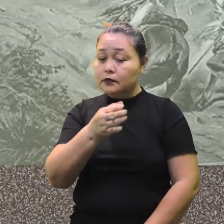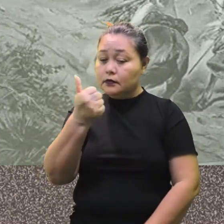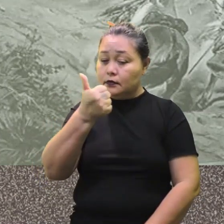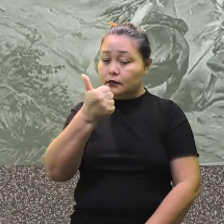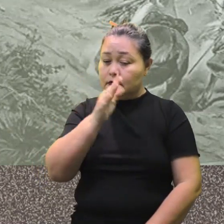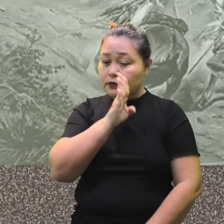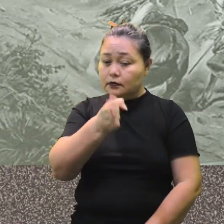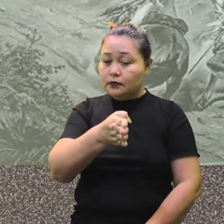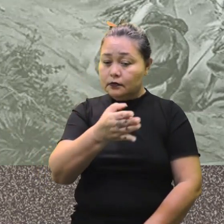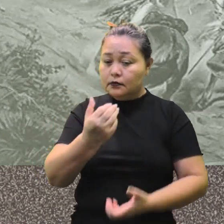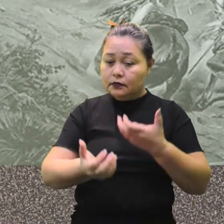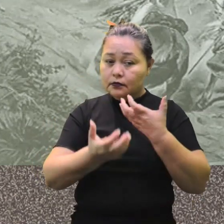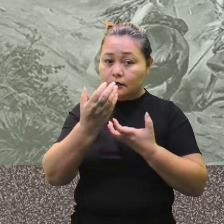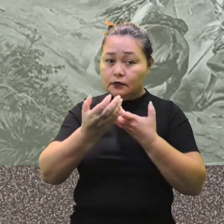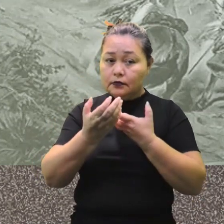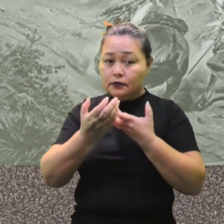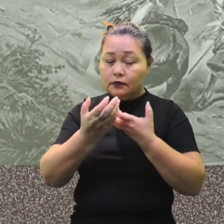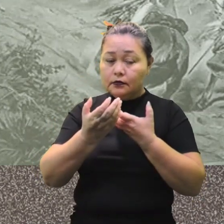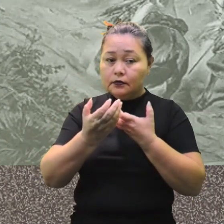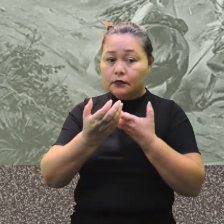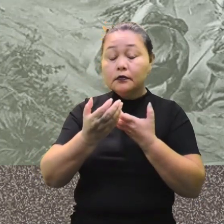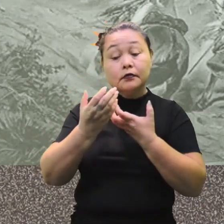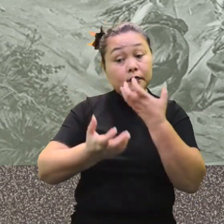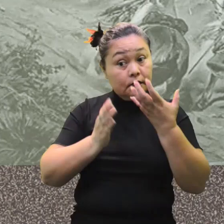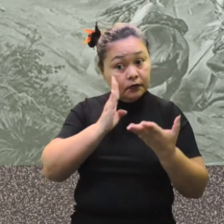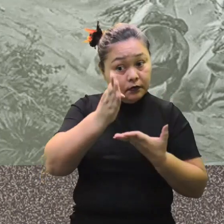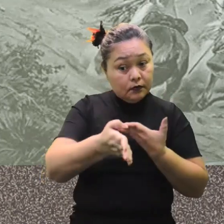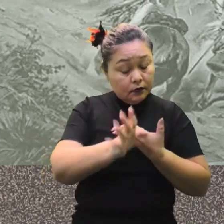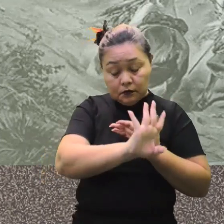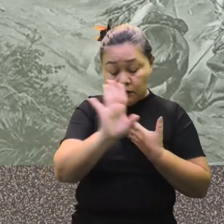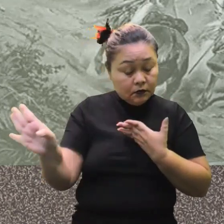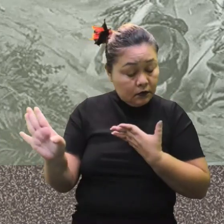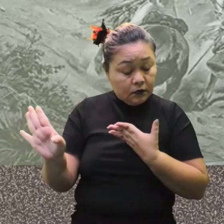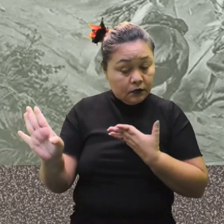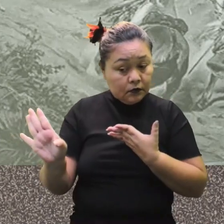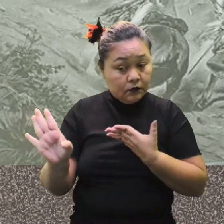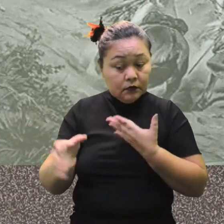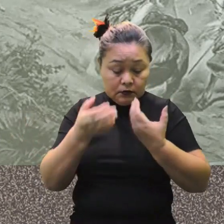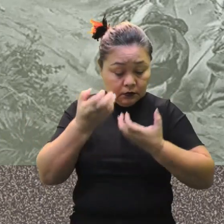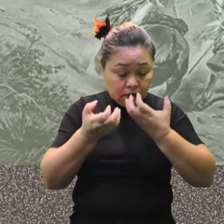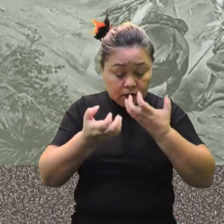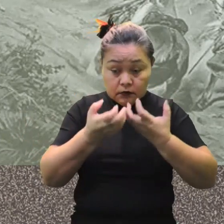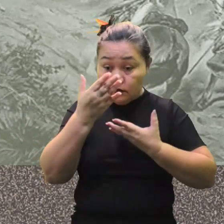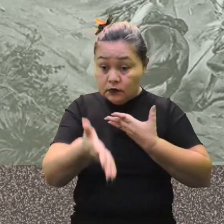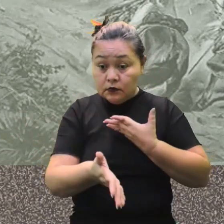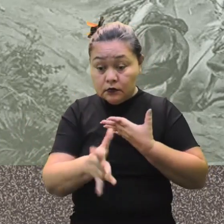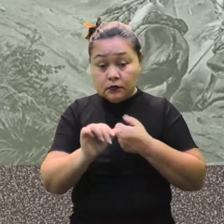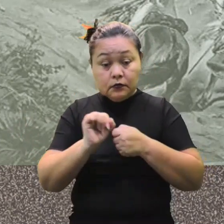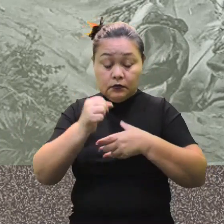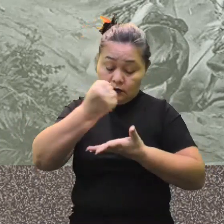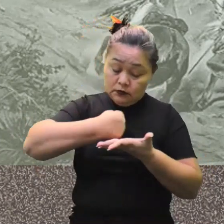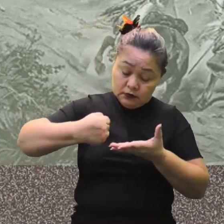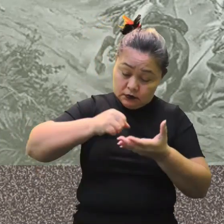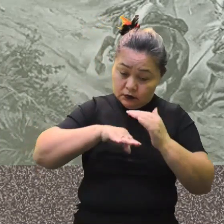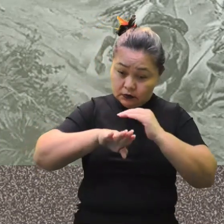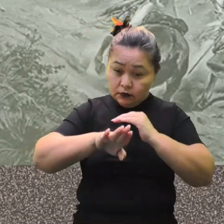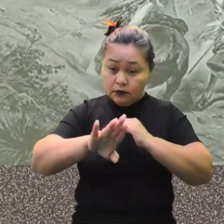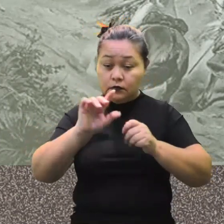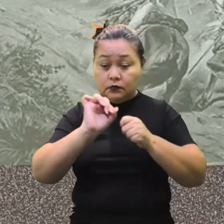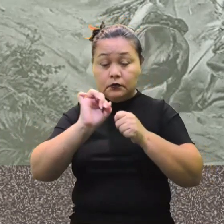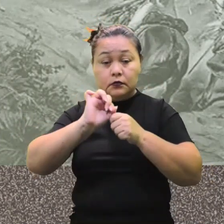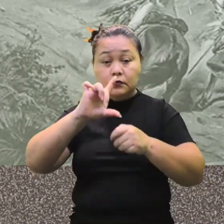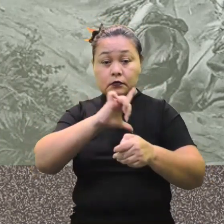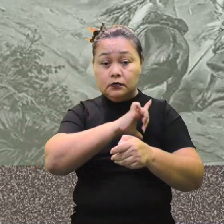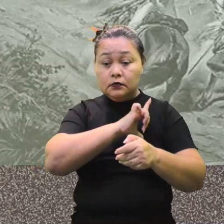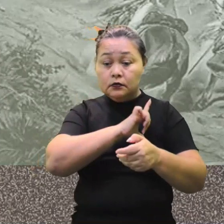forma primária. A energia que gera energia. Puf, a fogueira que gera fogueira. O fogão além ali, ele